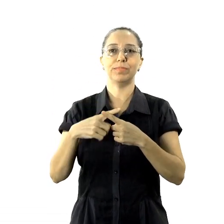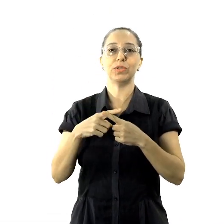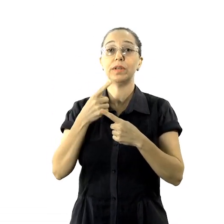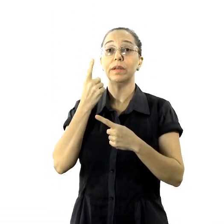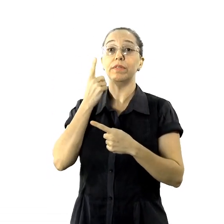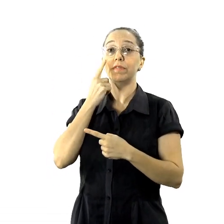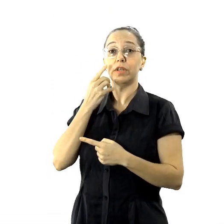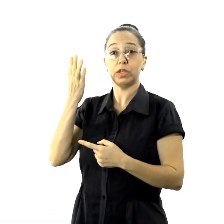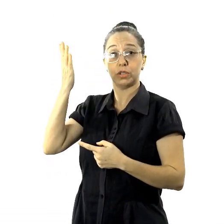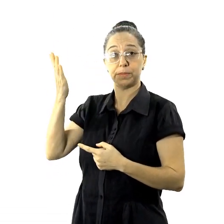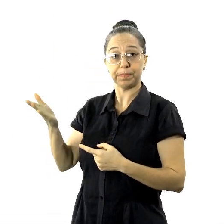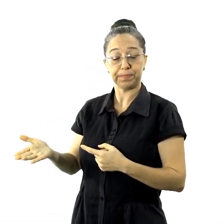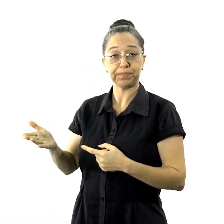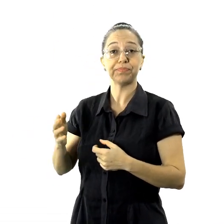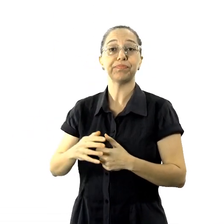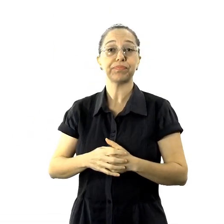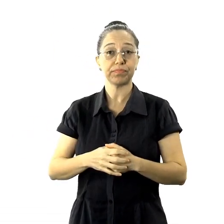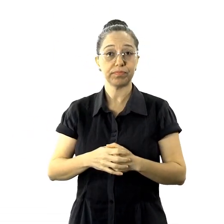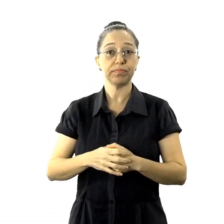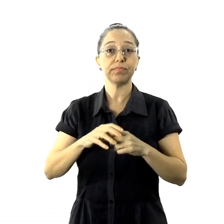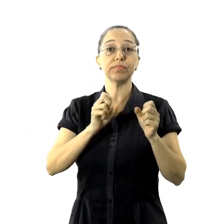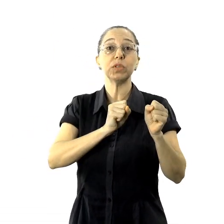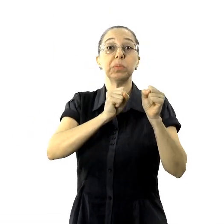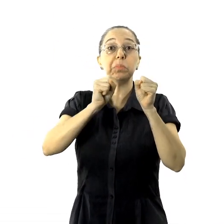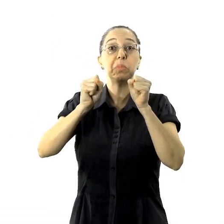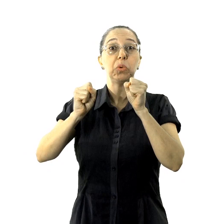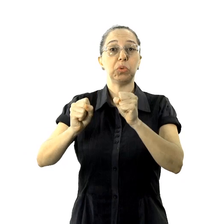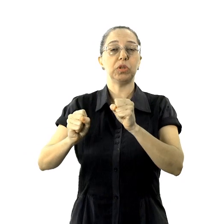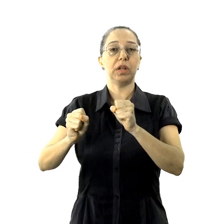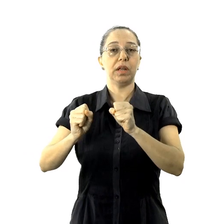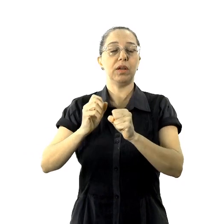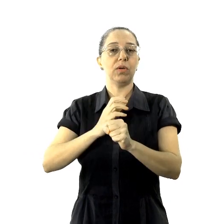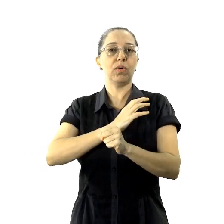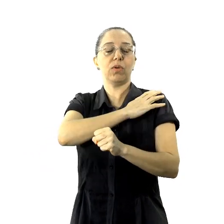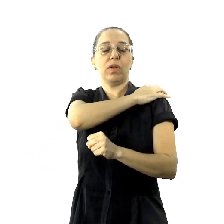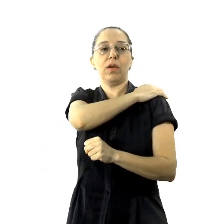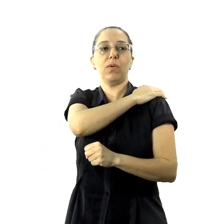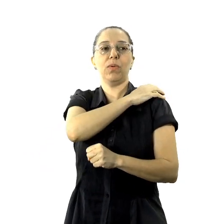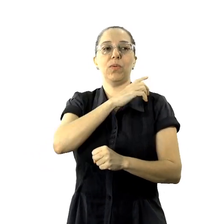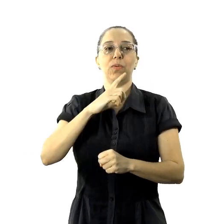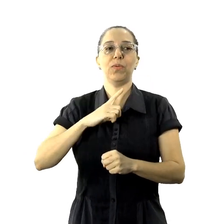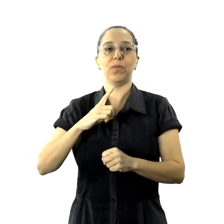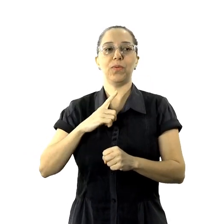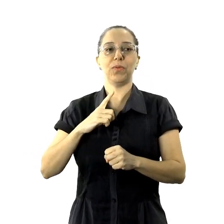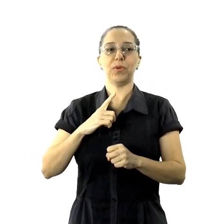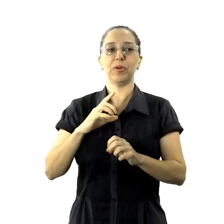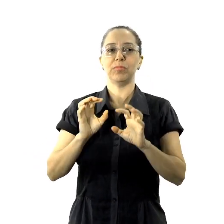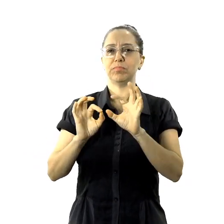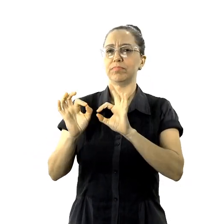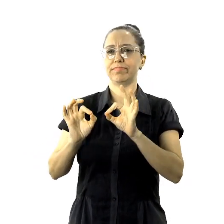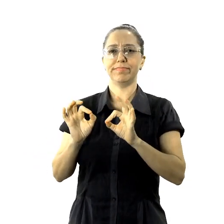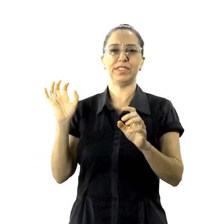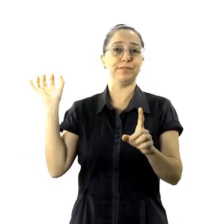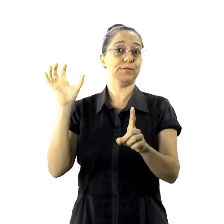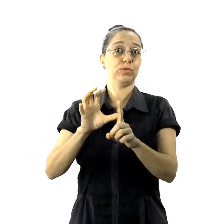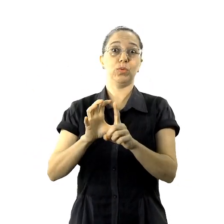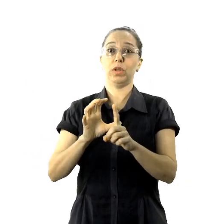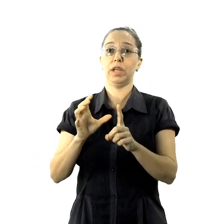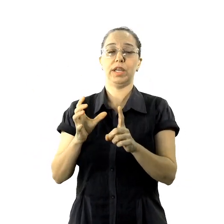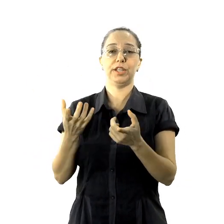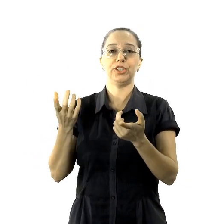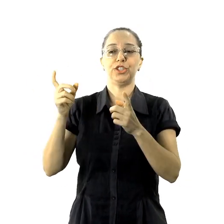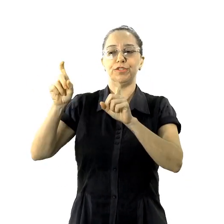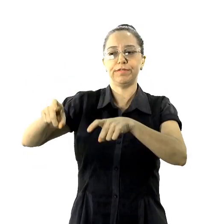pequena imagenzinha que eu tenho para vocês aqui, o poder do coronel. O coronel era aquela pessoa influente lá na região onde eles moravam, um fazendeiro rico que tinha